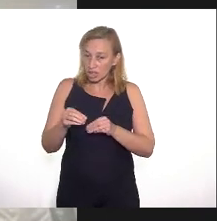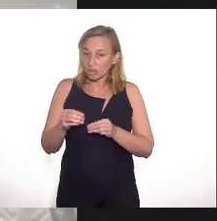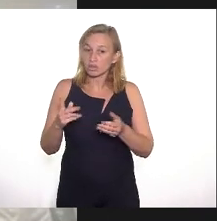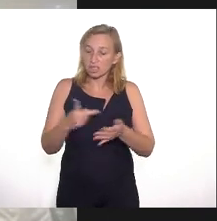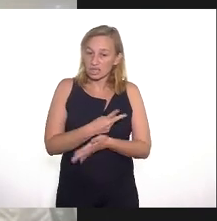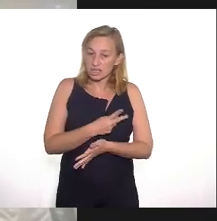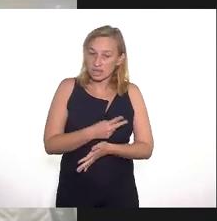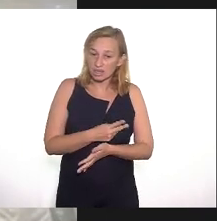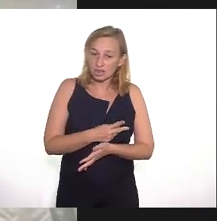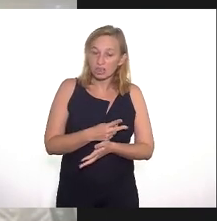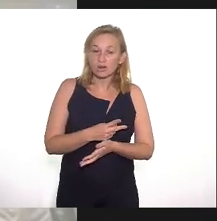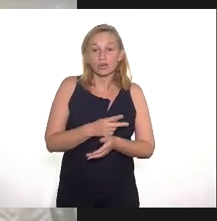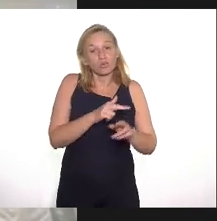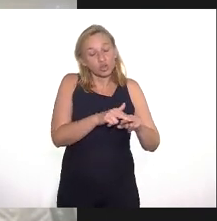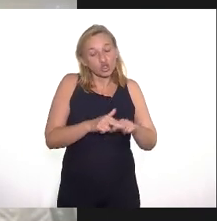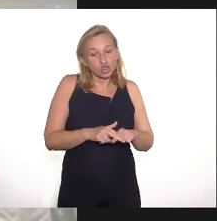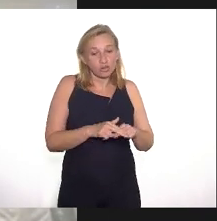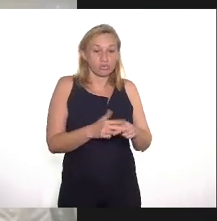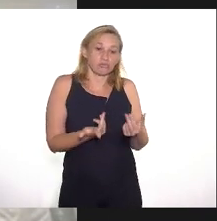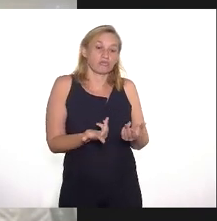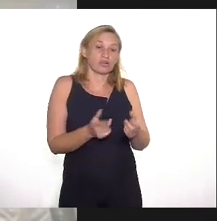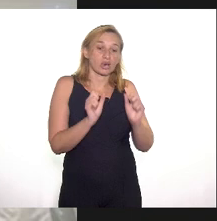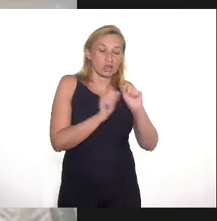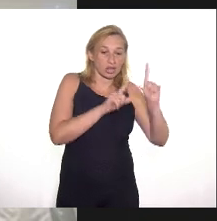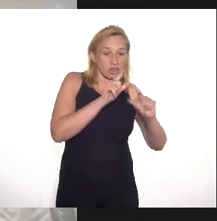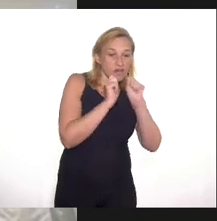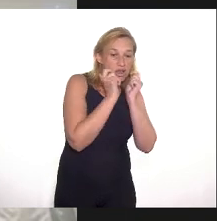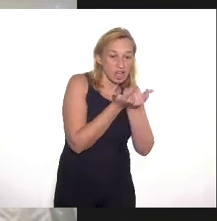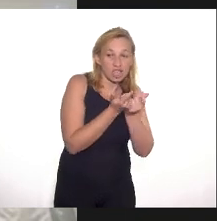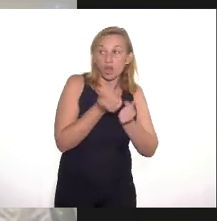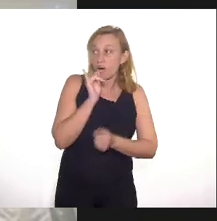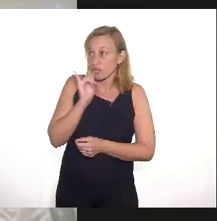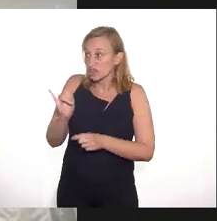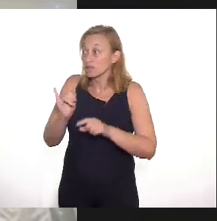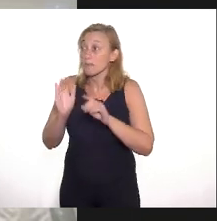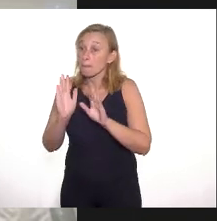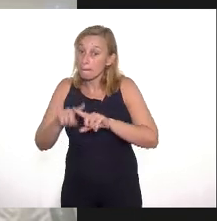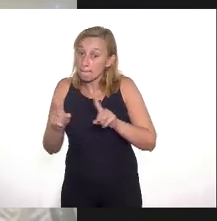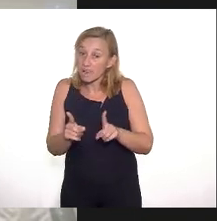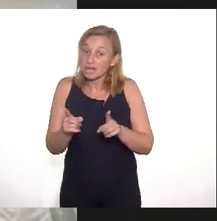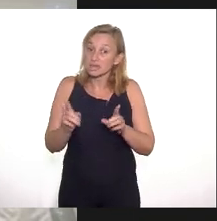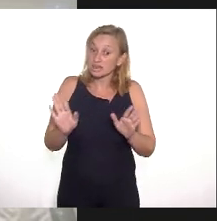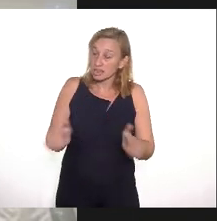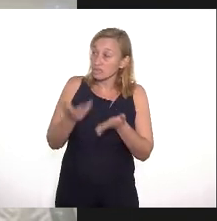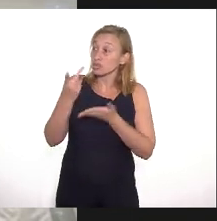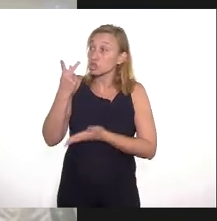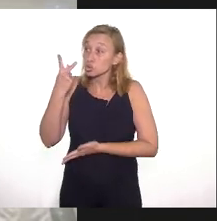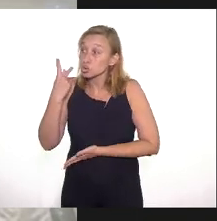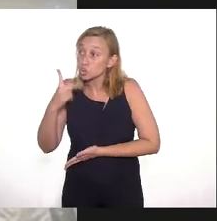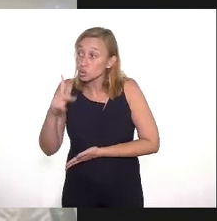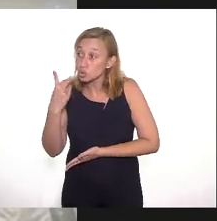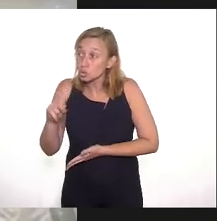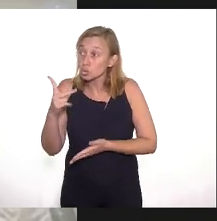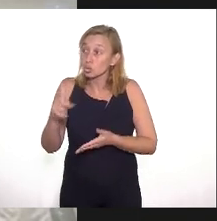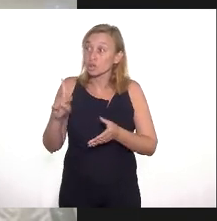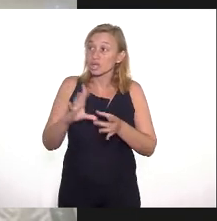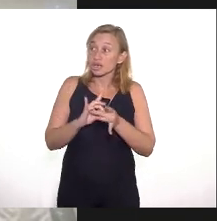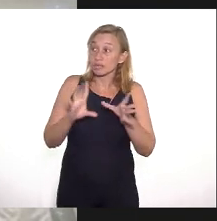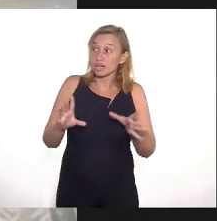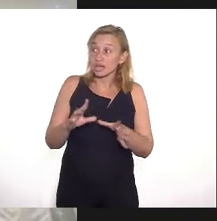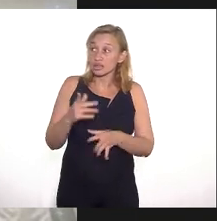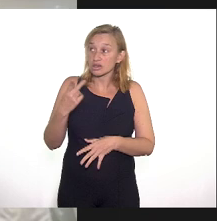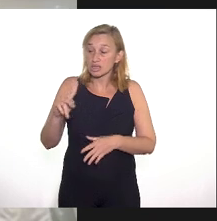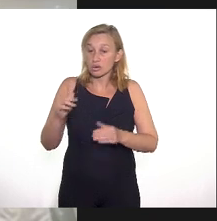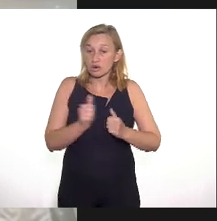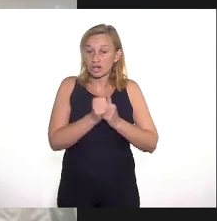ocorrerá apenas em razão da TV Alerj, eu aviso a Vossa Excelência, mas deixando claro que foi iniciativa sua, foi deliberado, a partir do